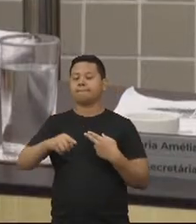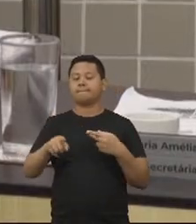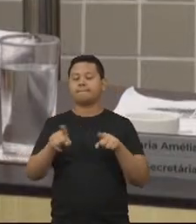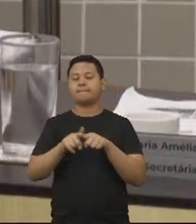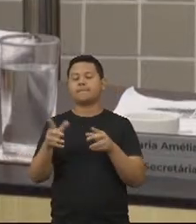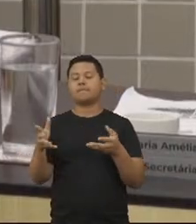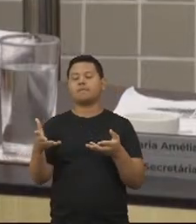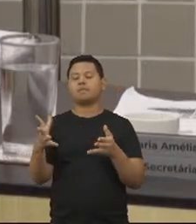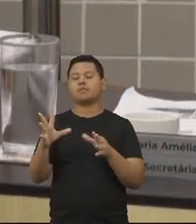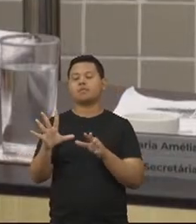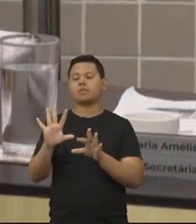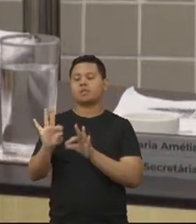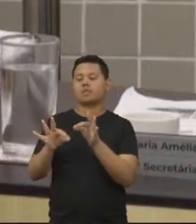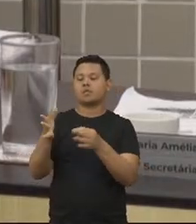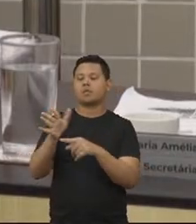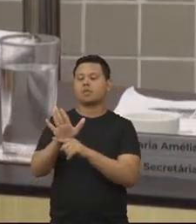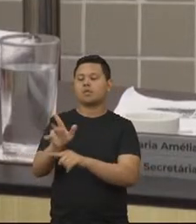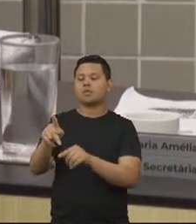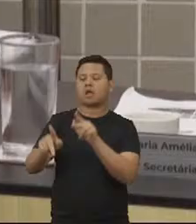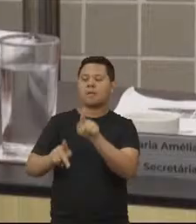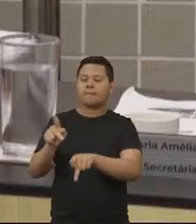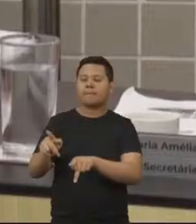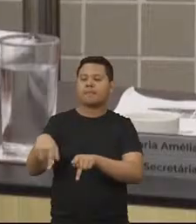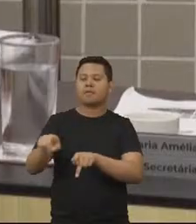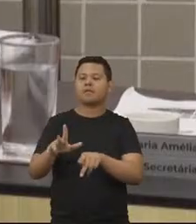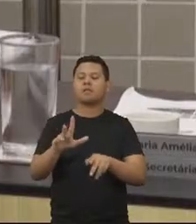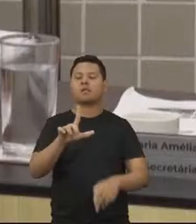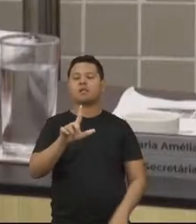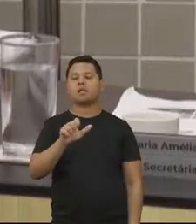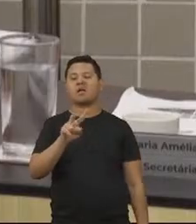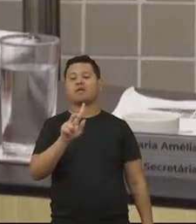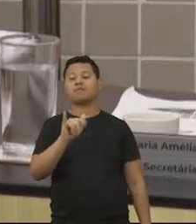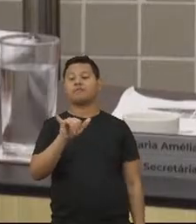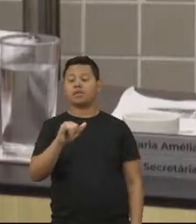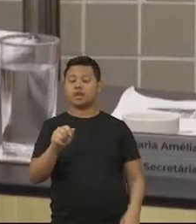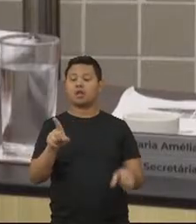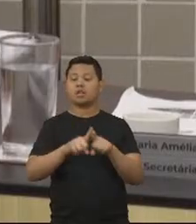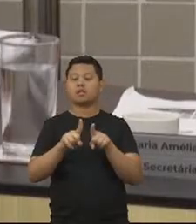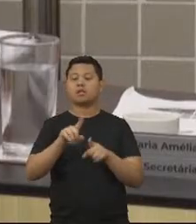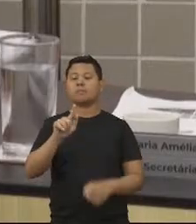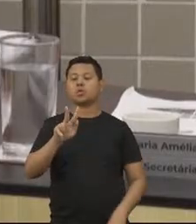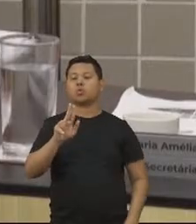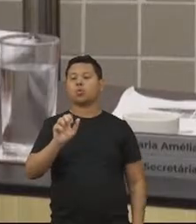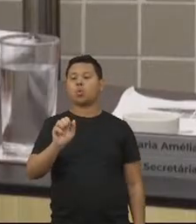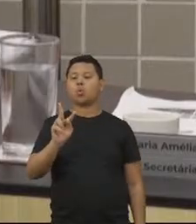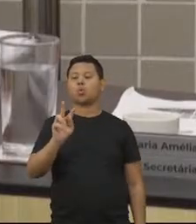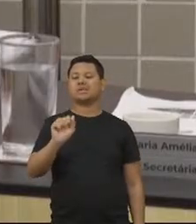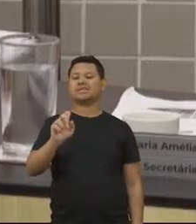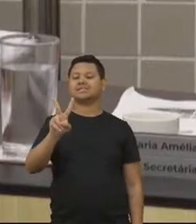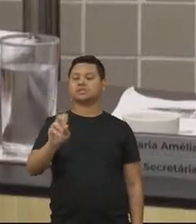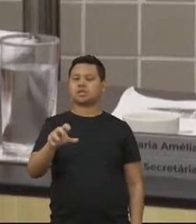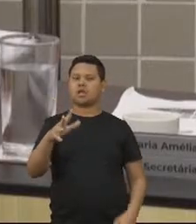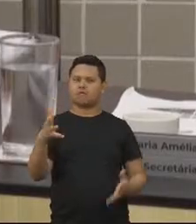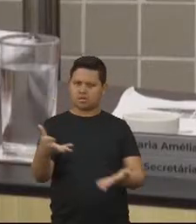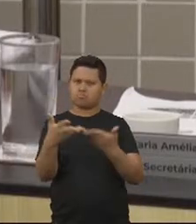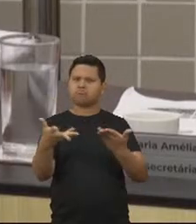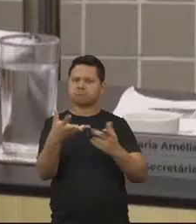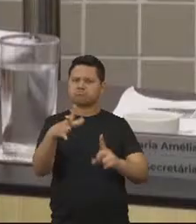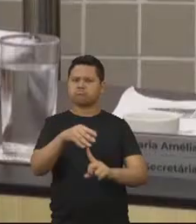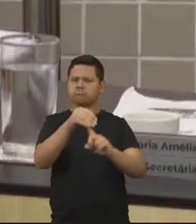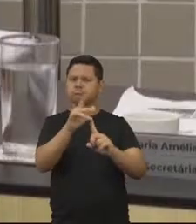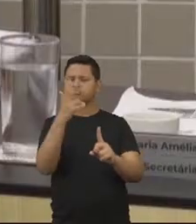de presentear a população. Lavínia e Gustavo se destacaram pelo empenho e dedicação, qualidades